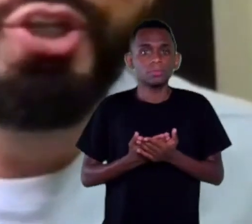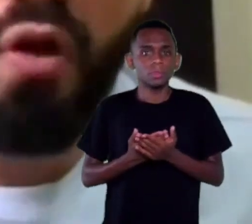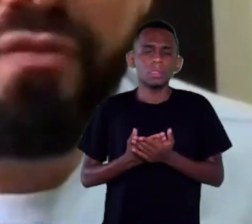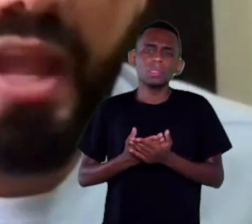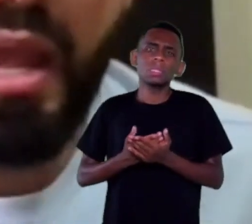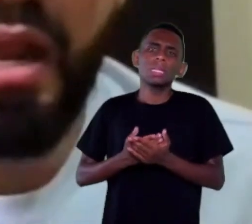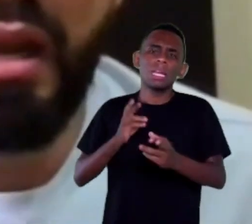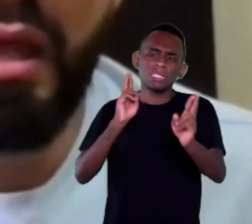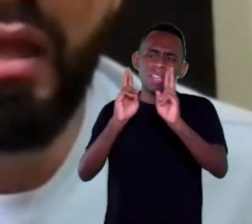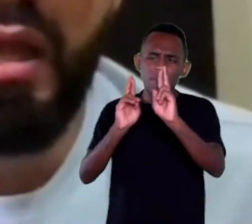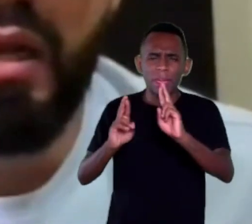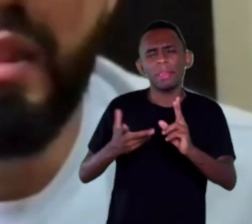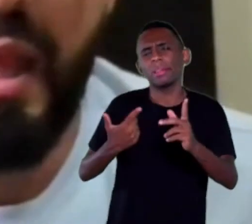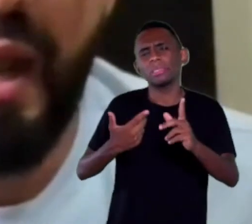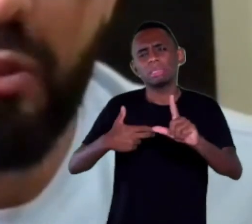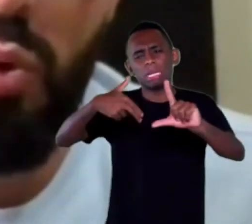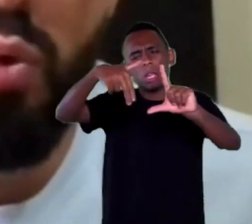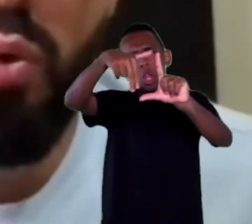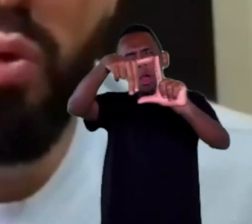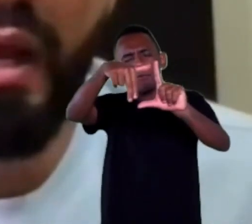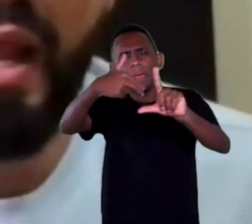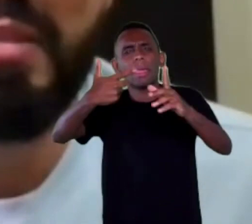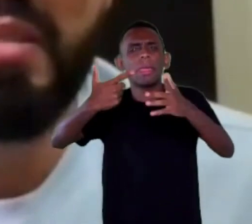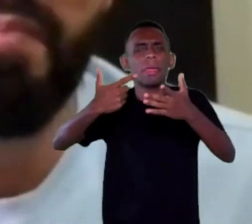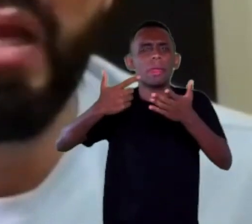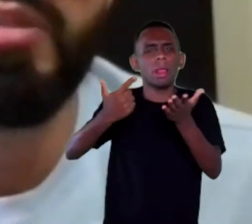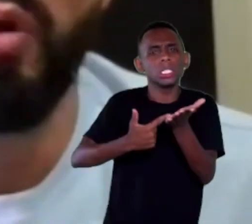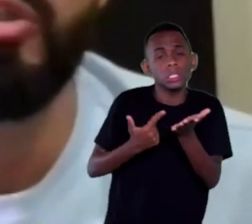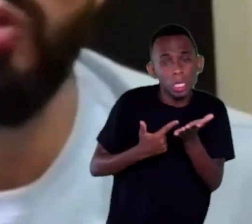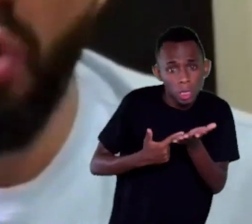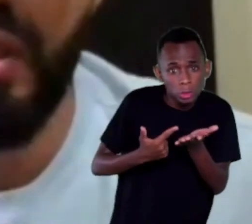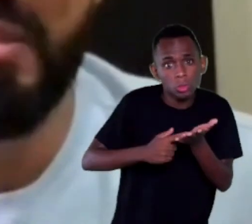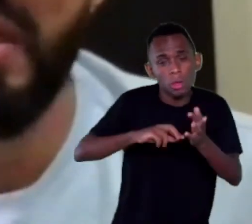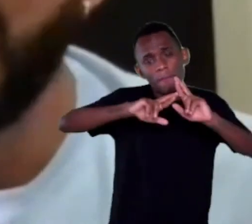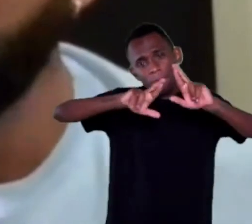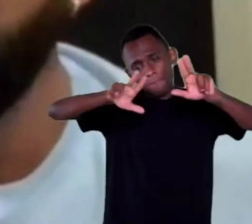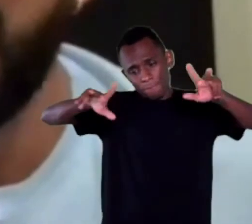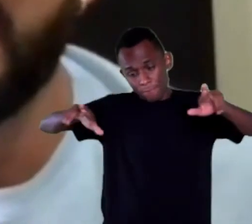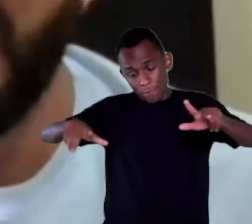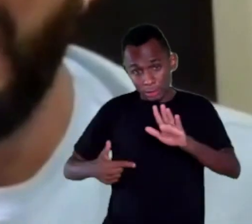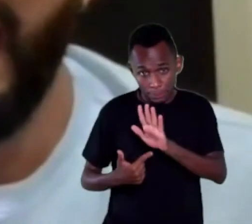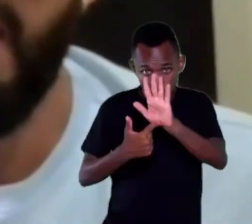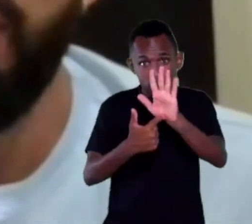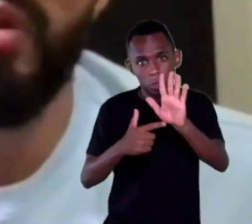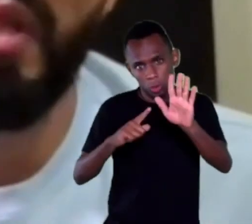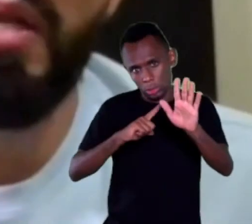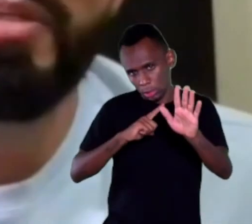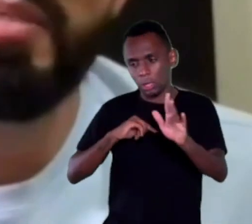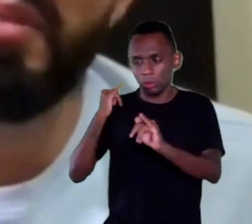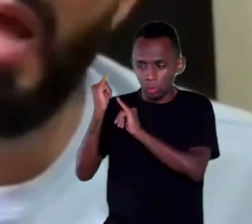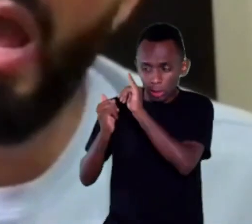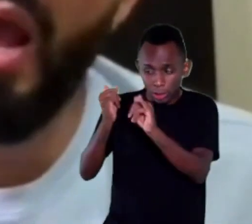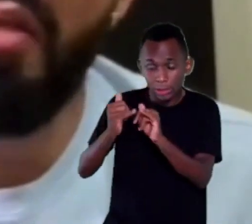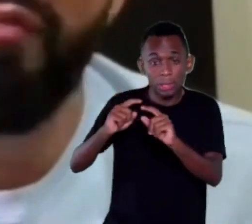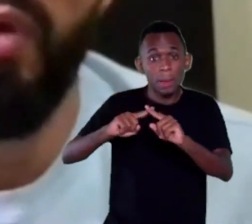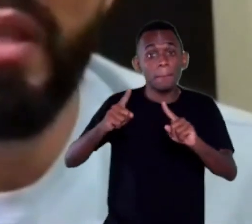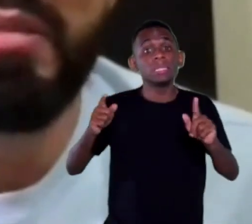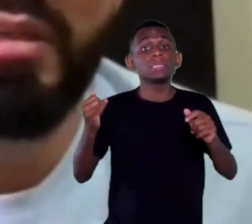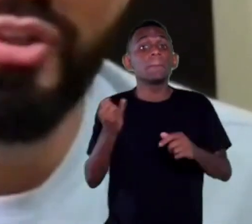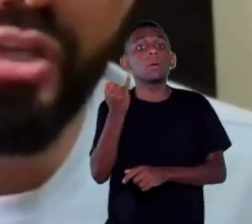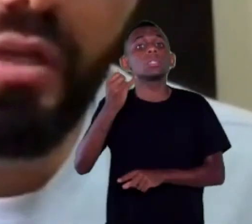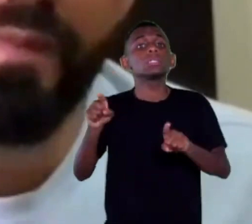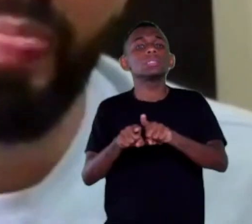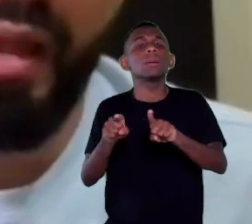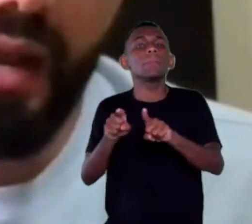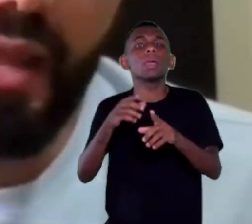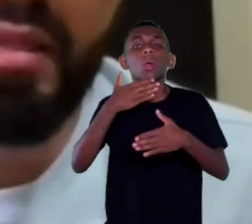televisão, de novela, literatura, essas aparições todas, mas é importante citar a